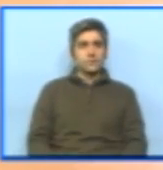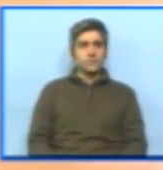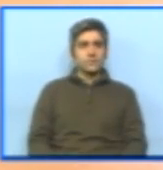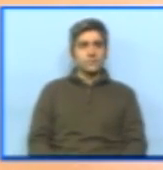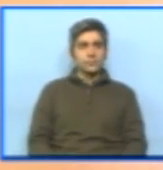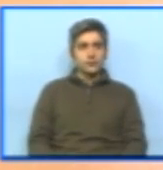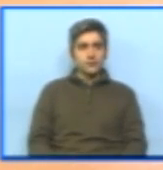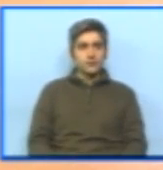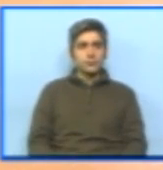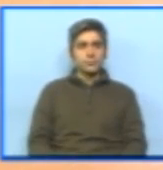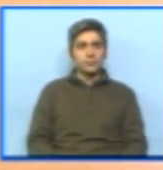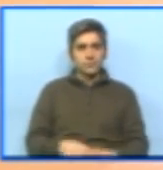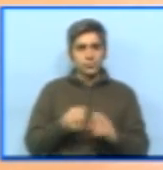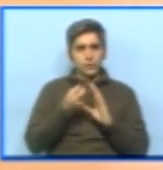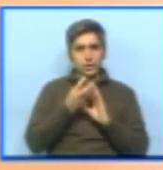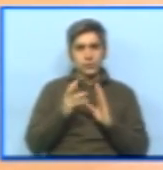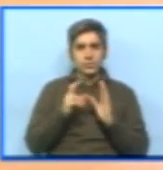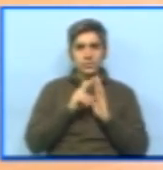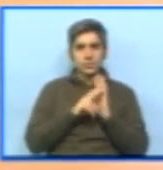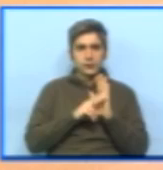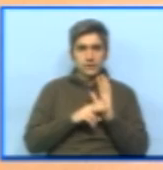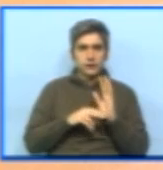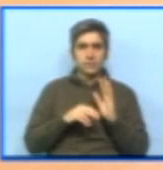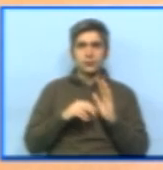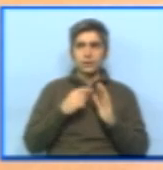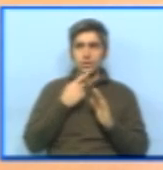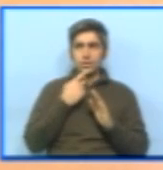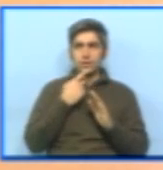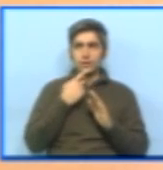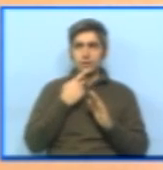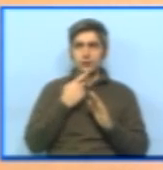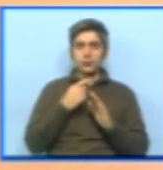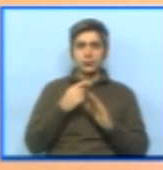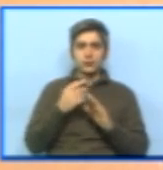Com muitas regras que, mais do que apenas regras,